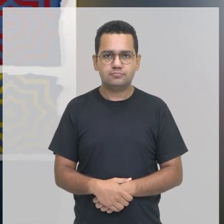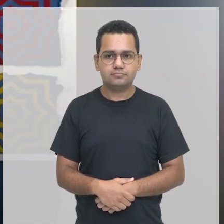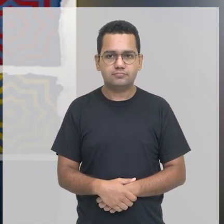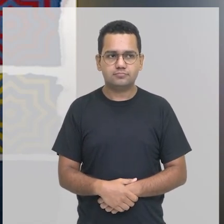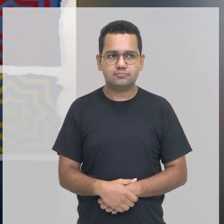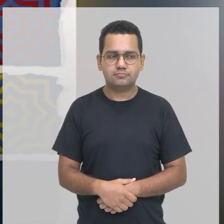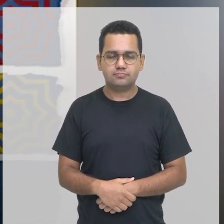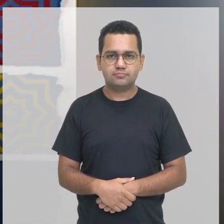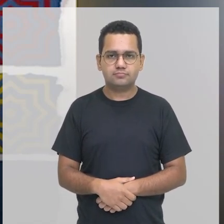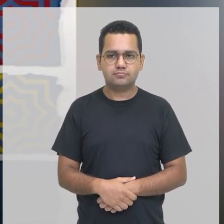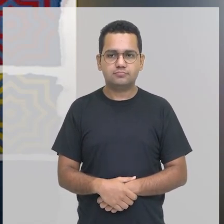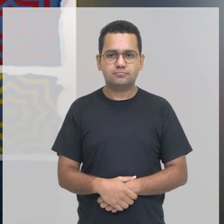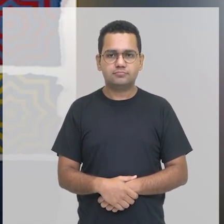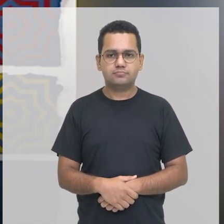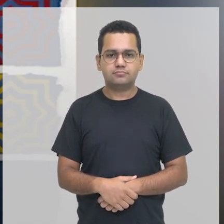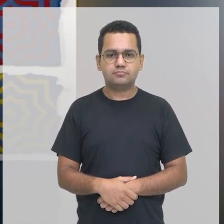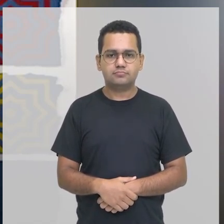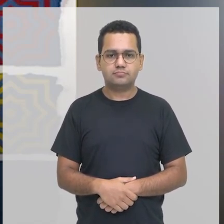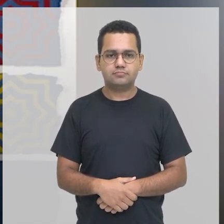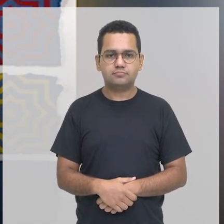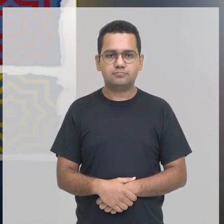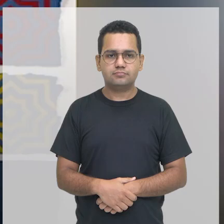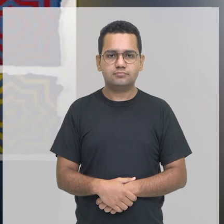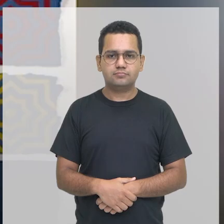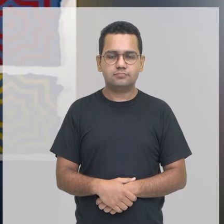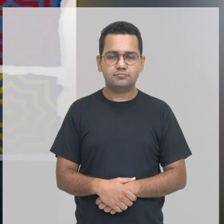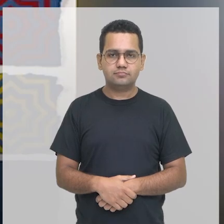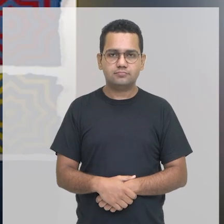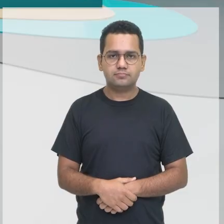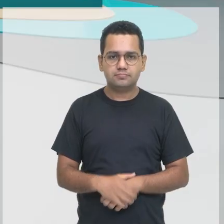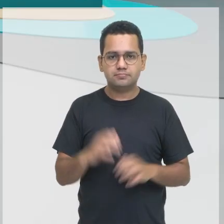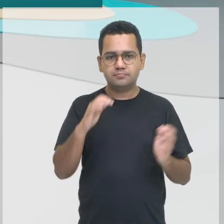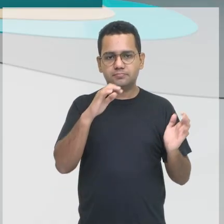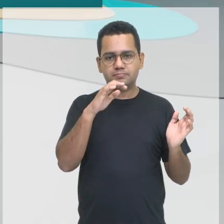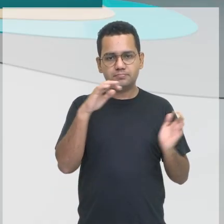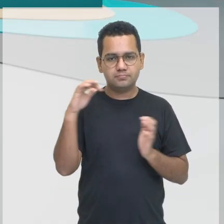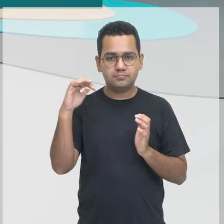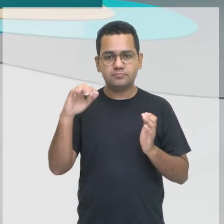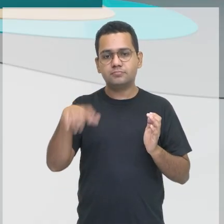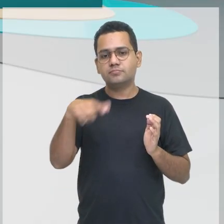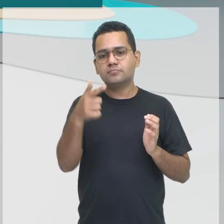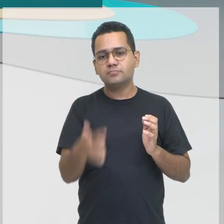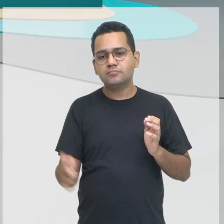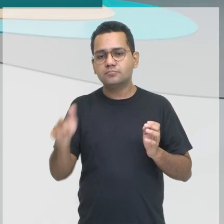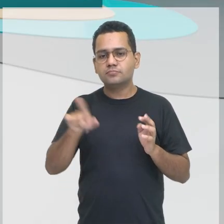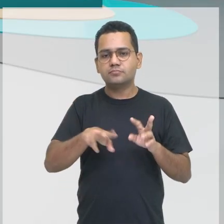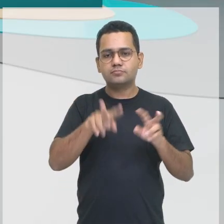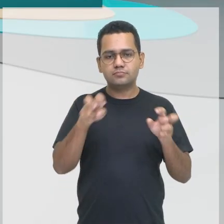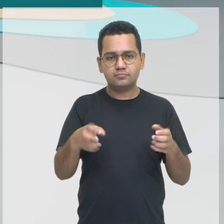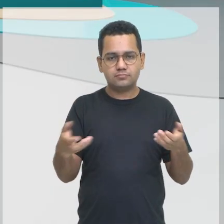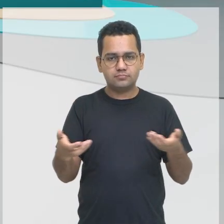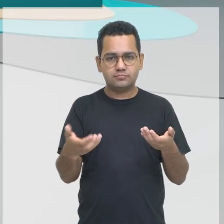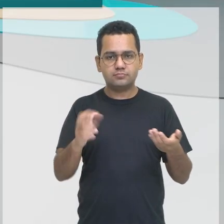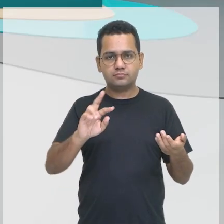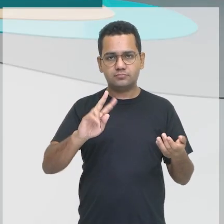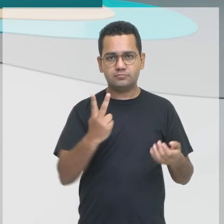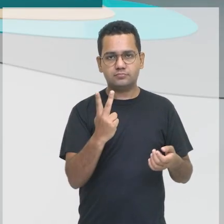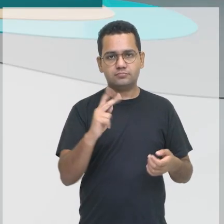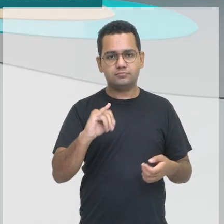vocês, certo? O hiperrealismo. Primeiramente, a gente vai mostrar para vocês, como vocês podem